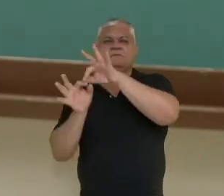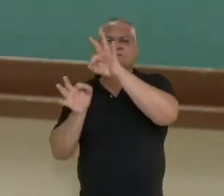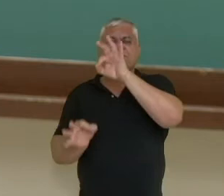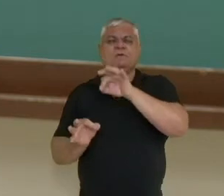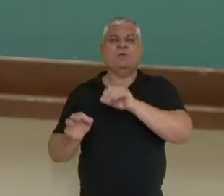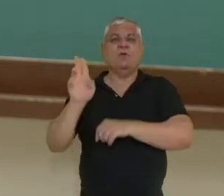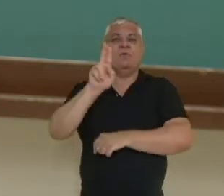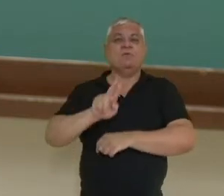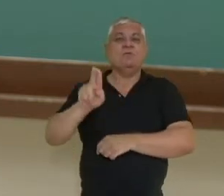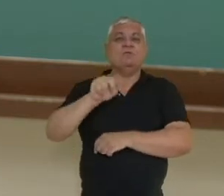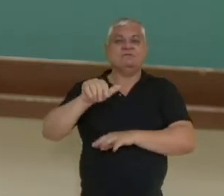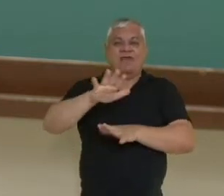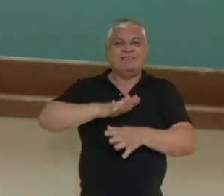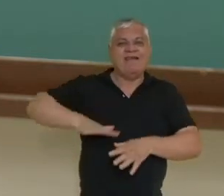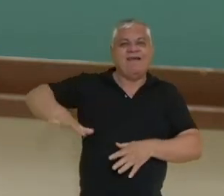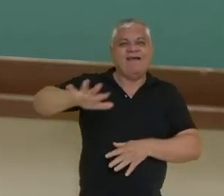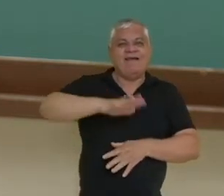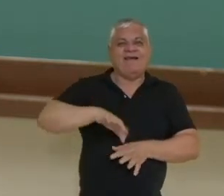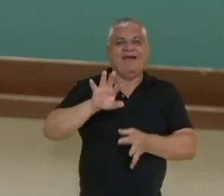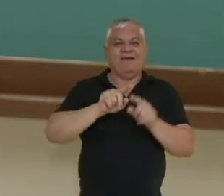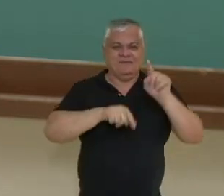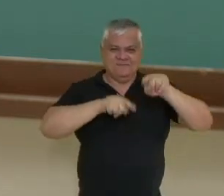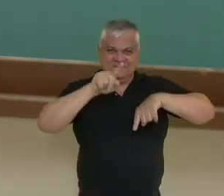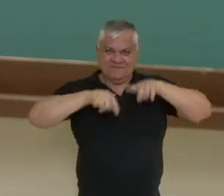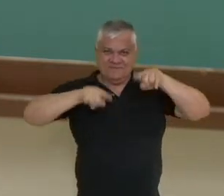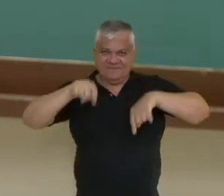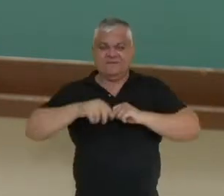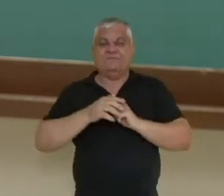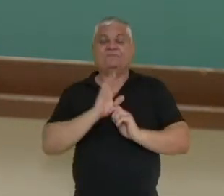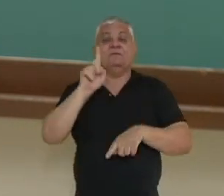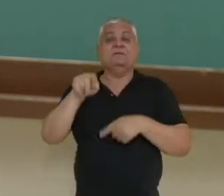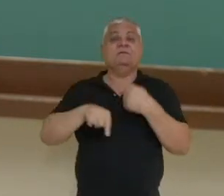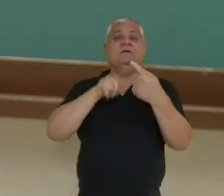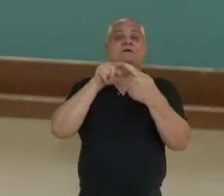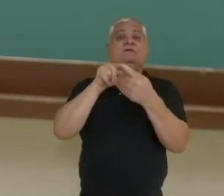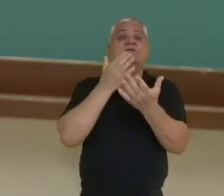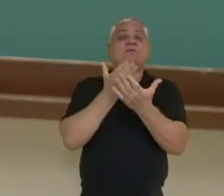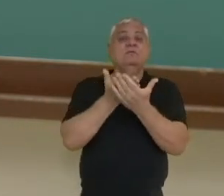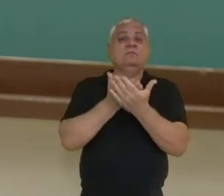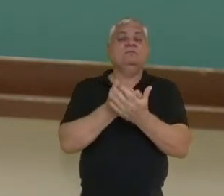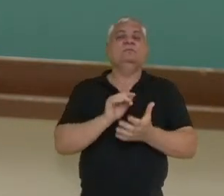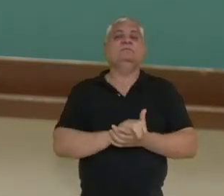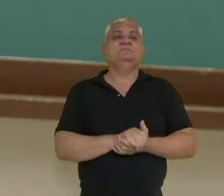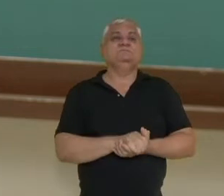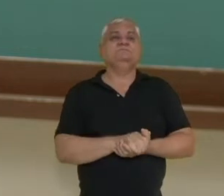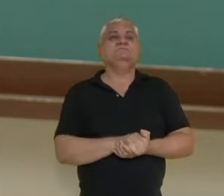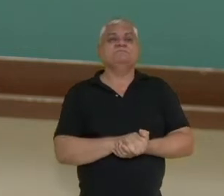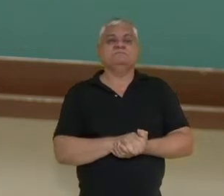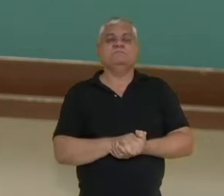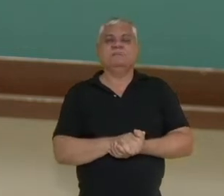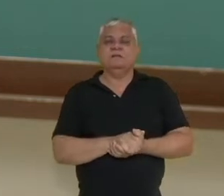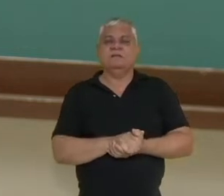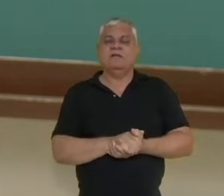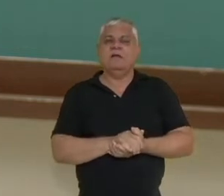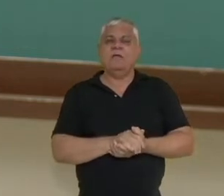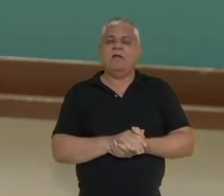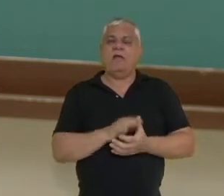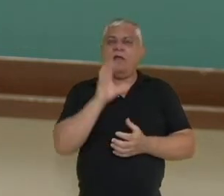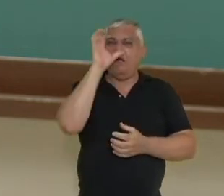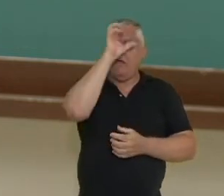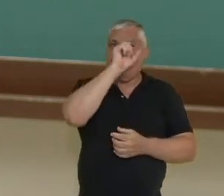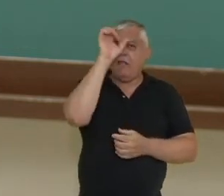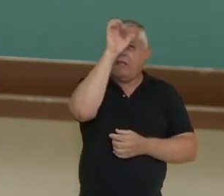da estatística. Portanto, os objetivos desta aula serão ampliar o conceito das